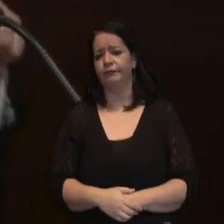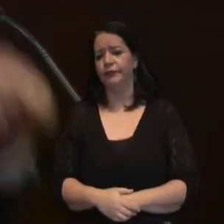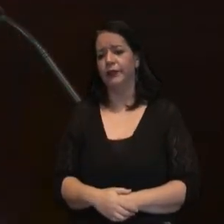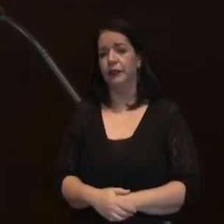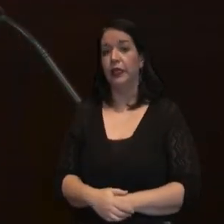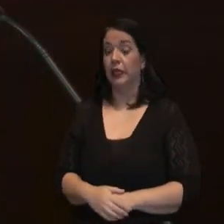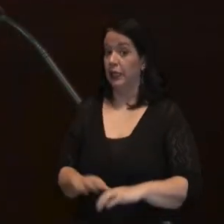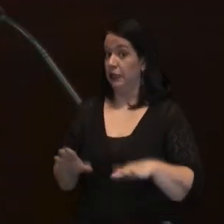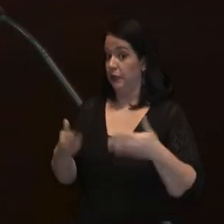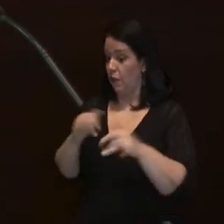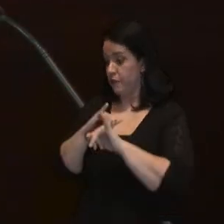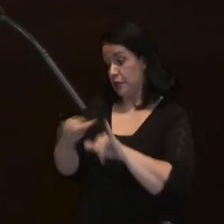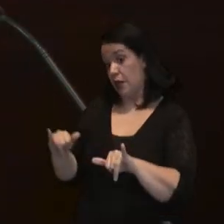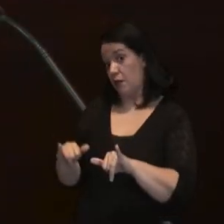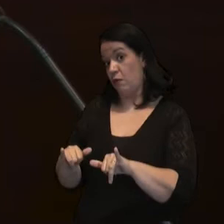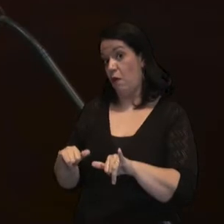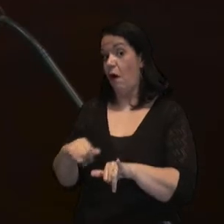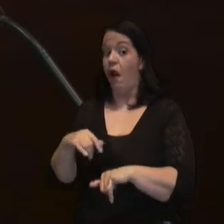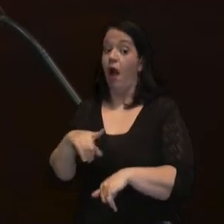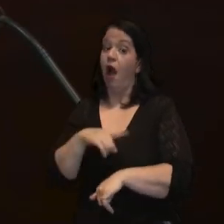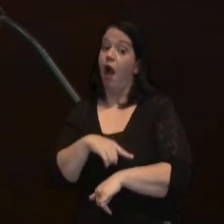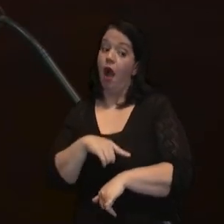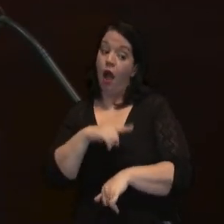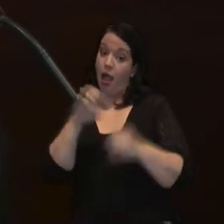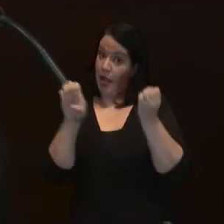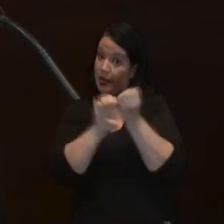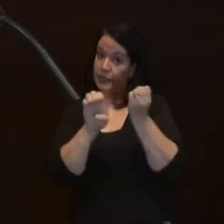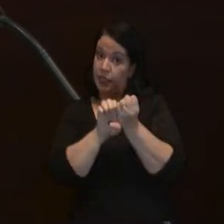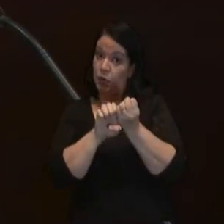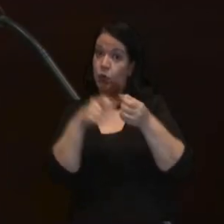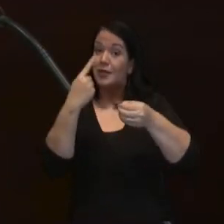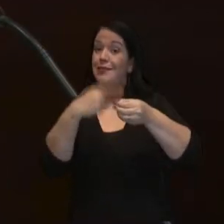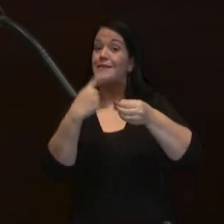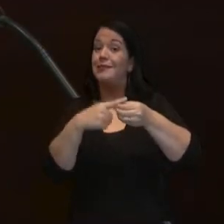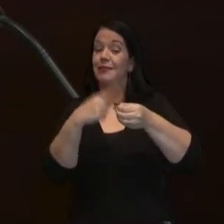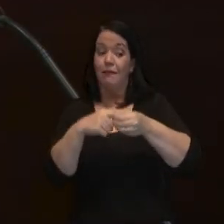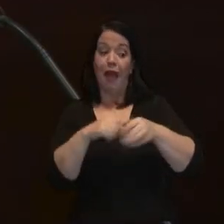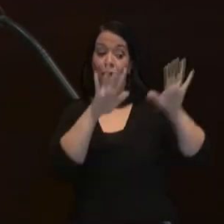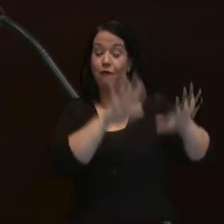está lá em Dotã. E há um detalhe importante, um